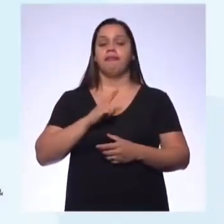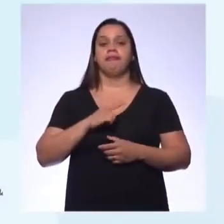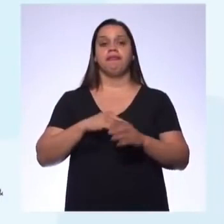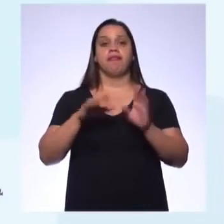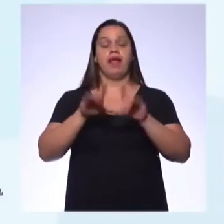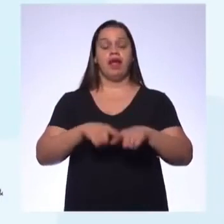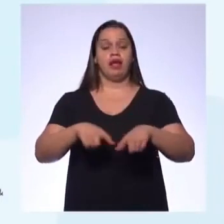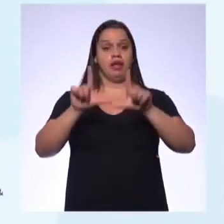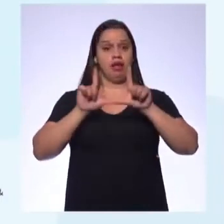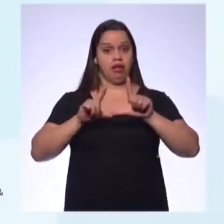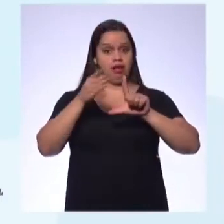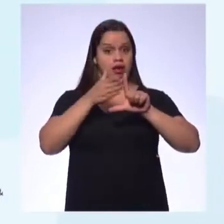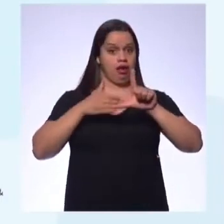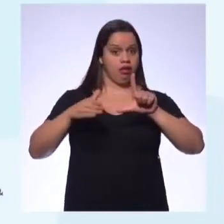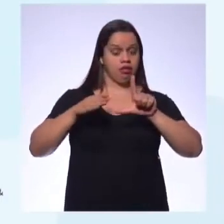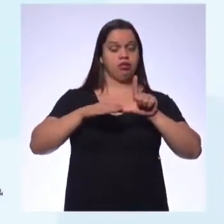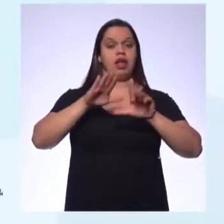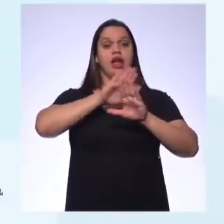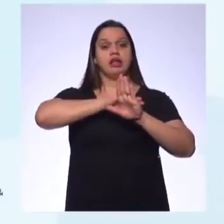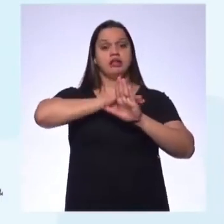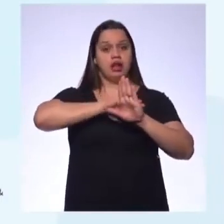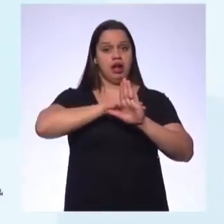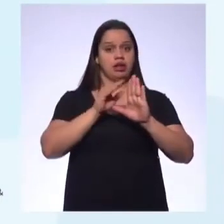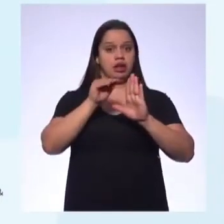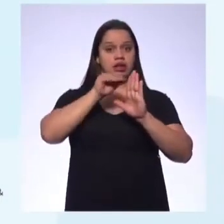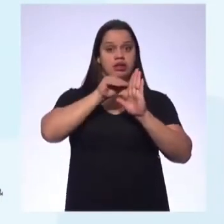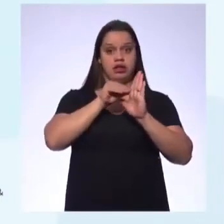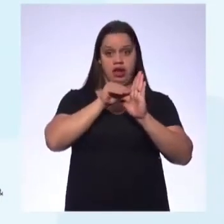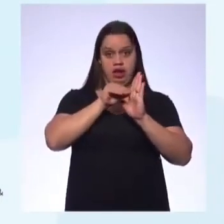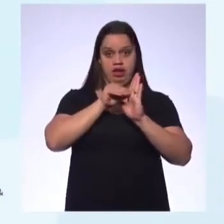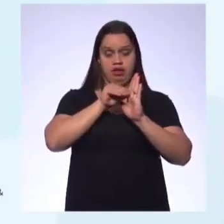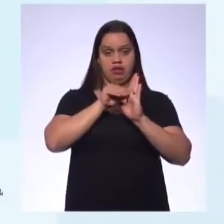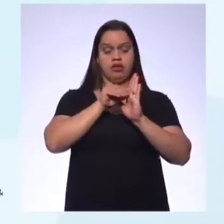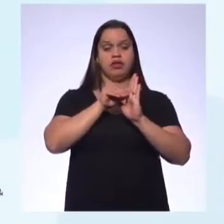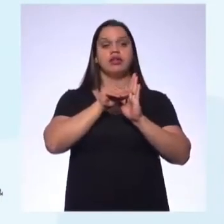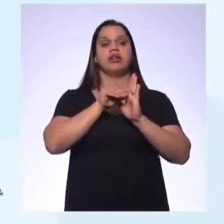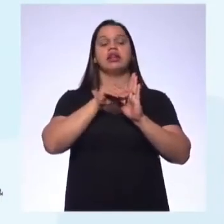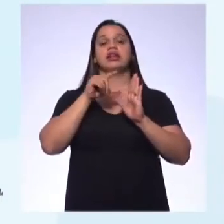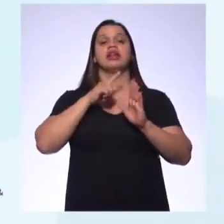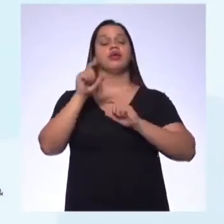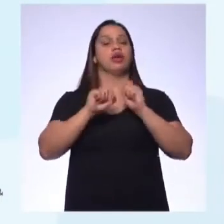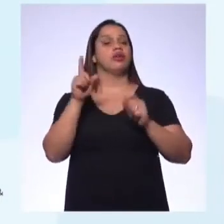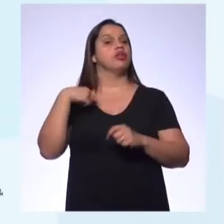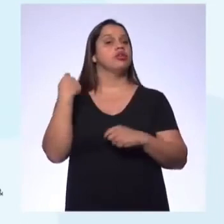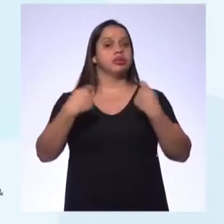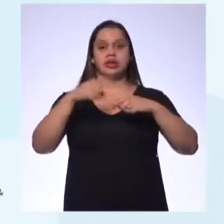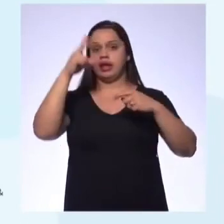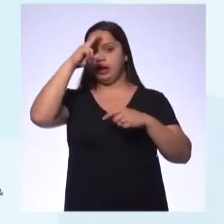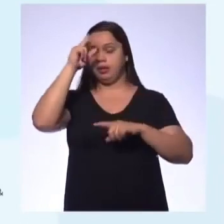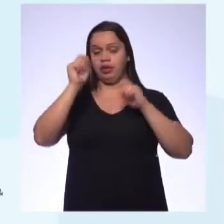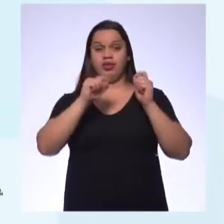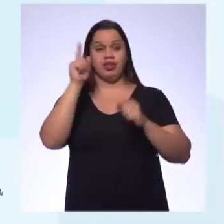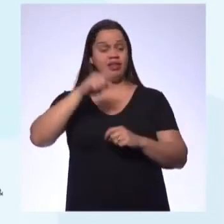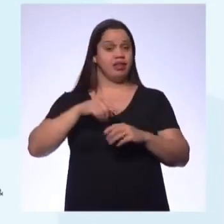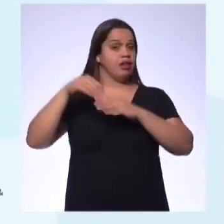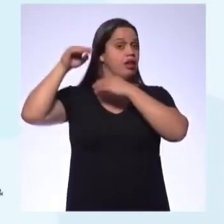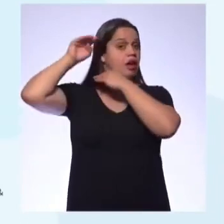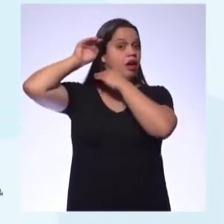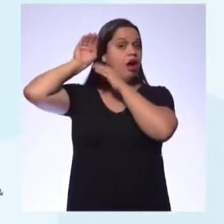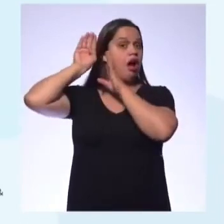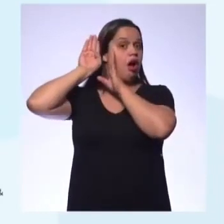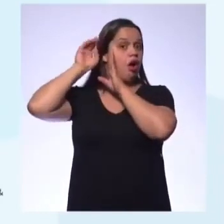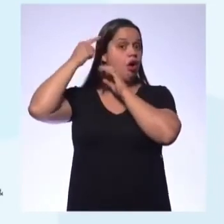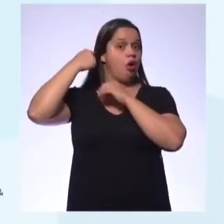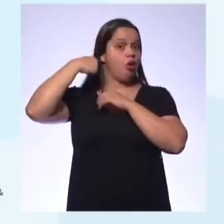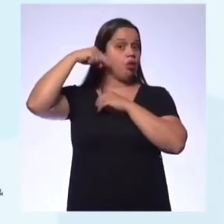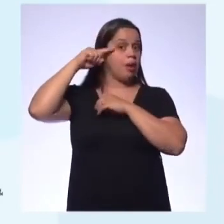externa, né? A parte interna. E, assim, o que a gente tem que lembrar, que ela é tão importante para a nossa